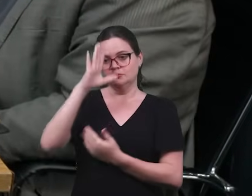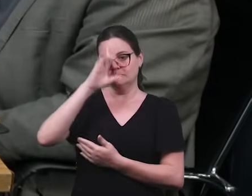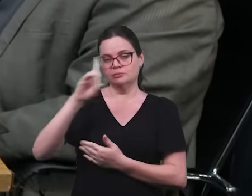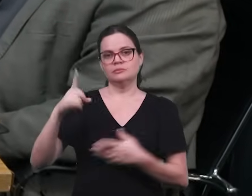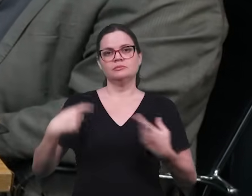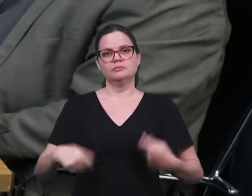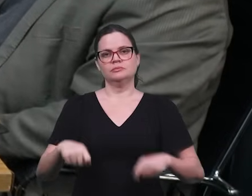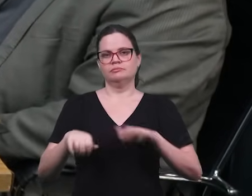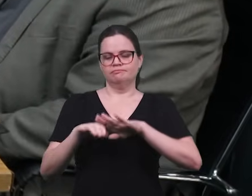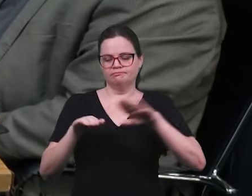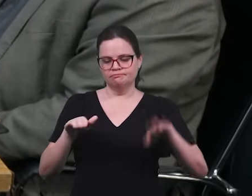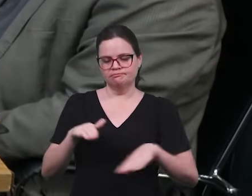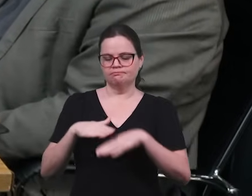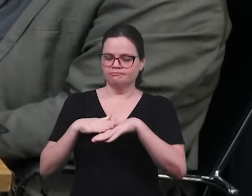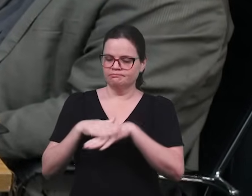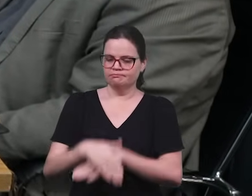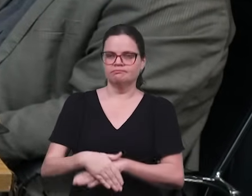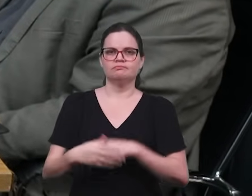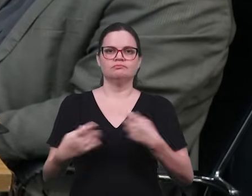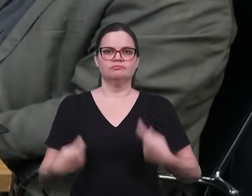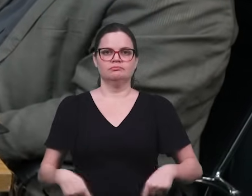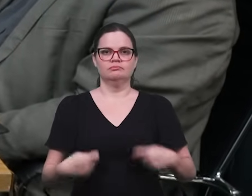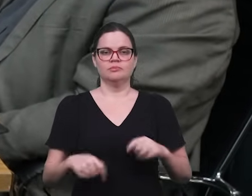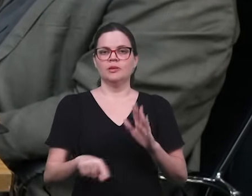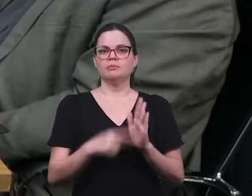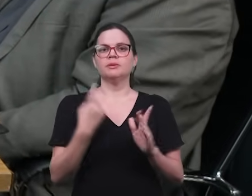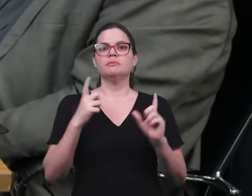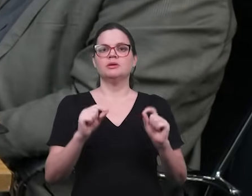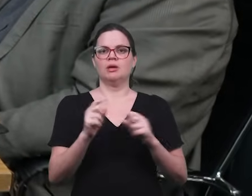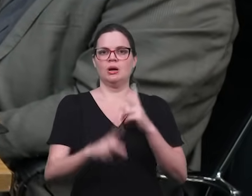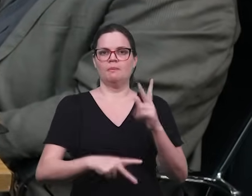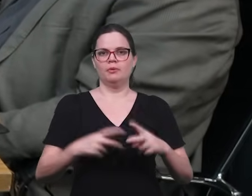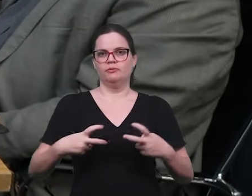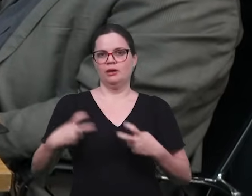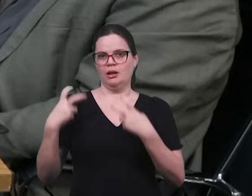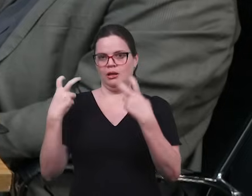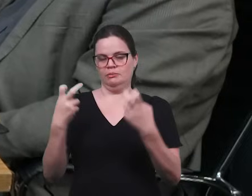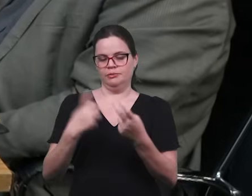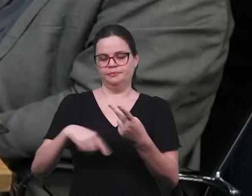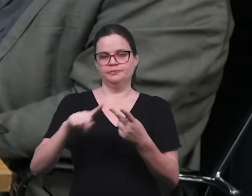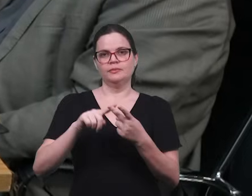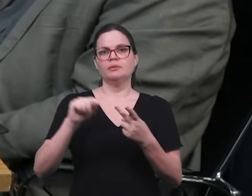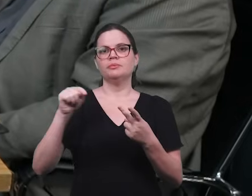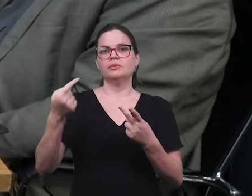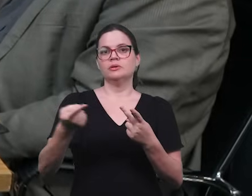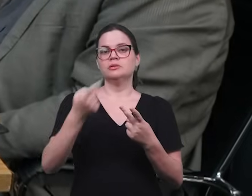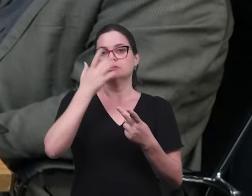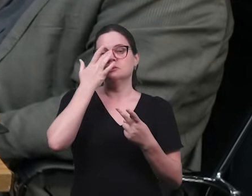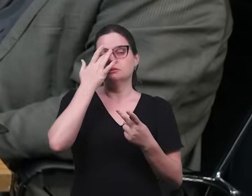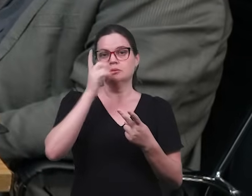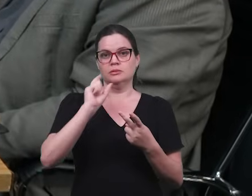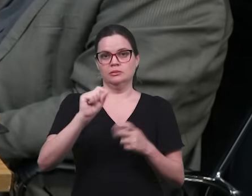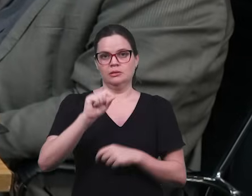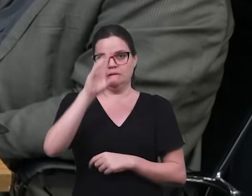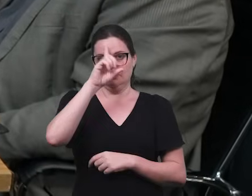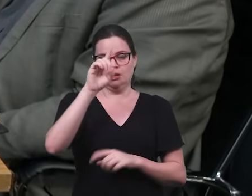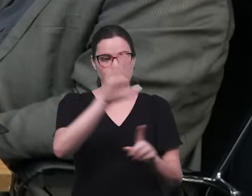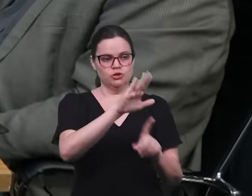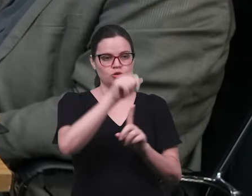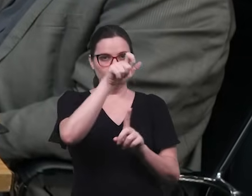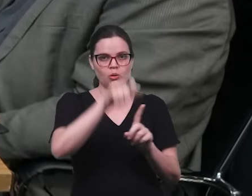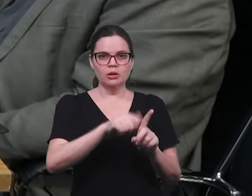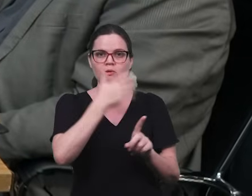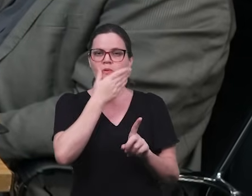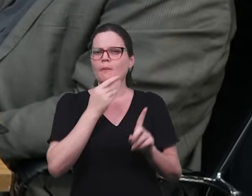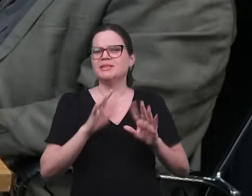Deus, ele precisa se posicionar desse jeito. Primeiro, o povo clamou. E segundo, Deus escolheu o homem como simples, mas que